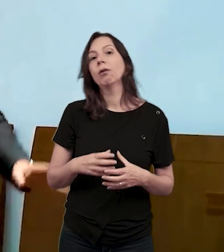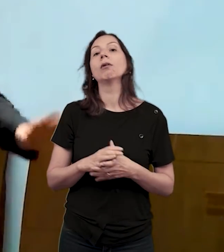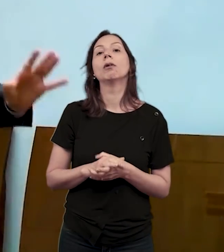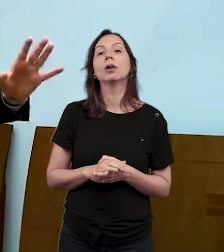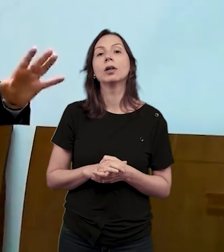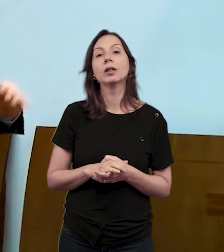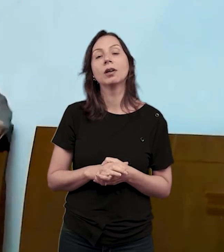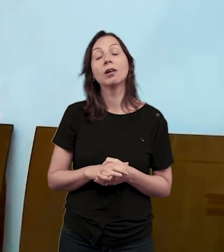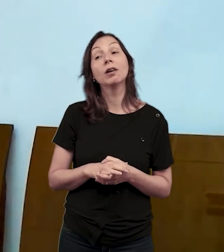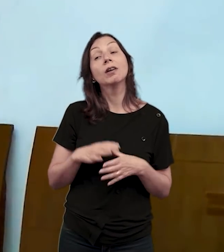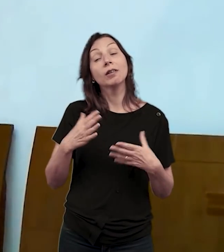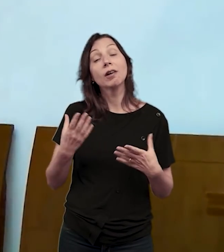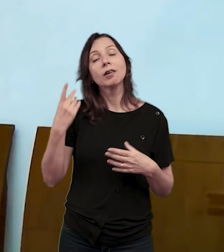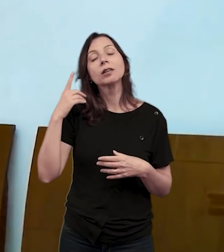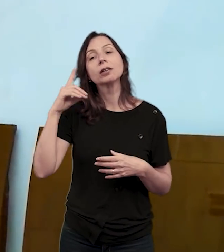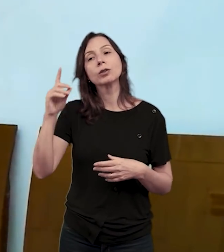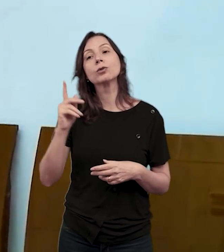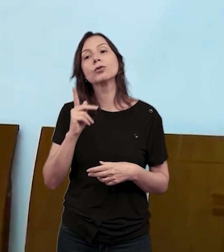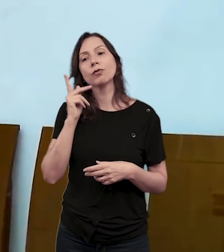Aí Deus, então tá bom, agora é comigo.